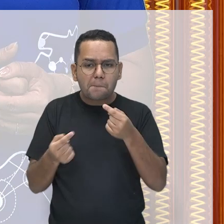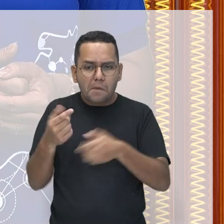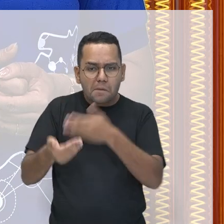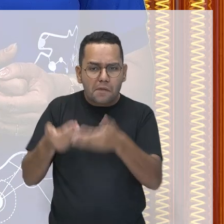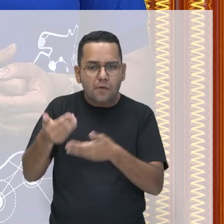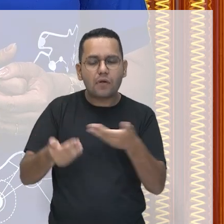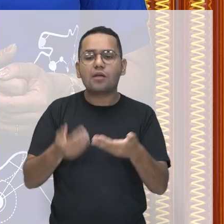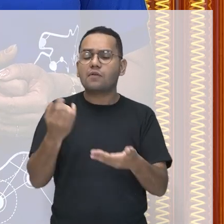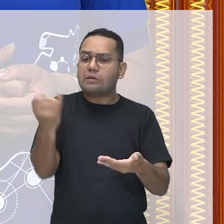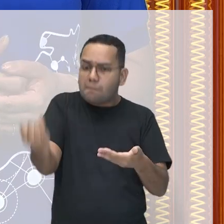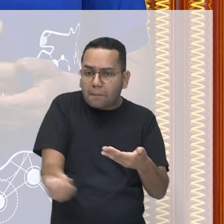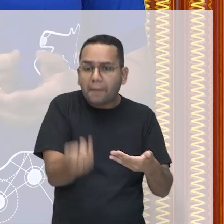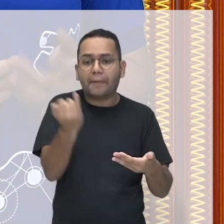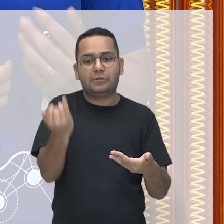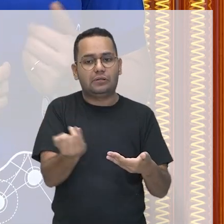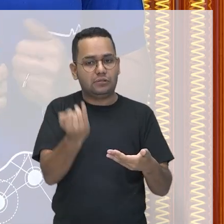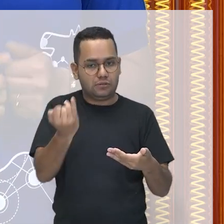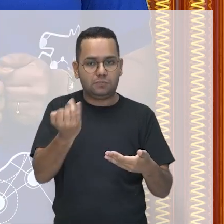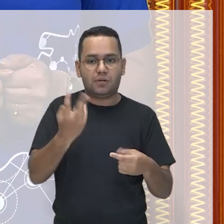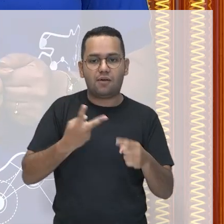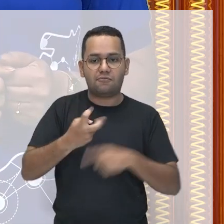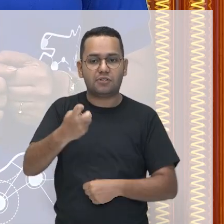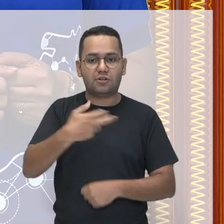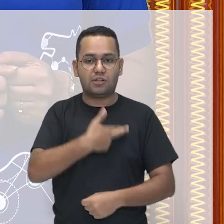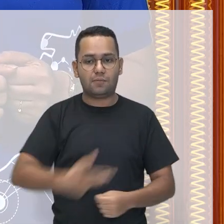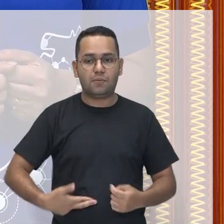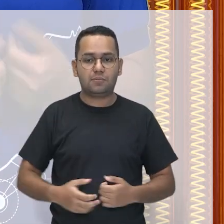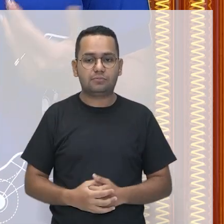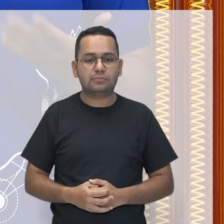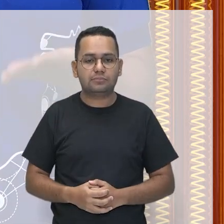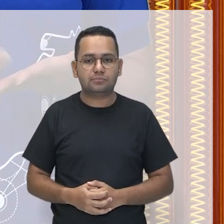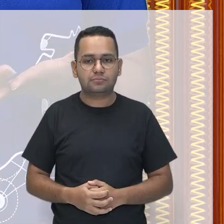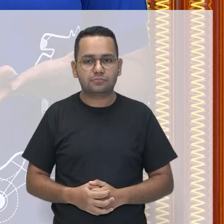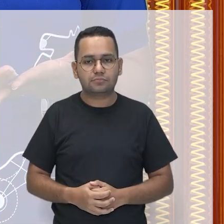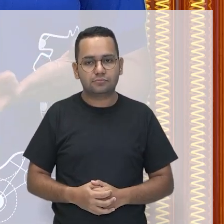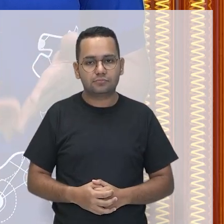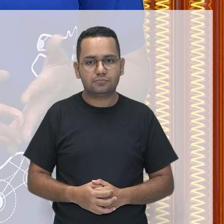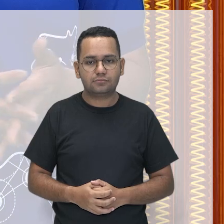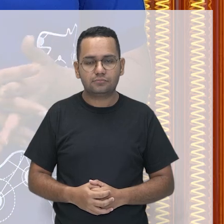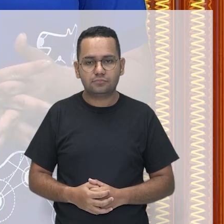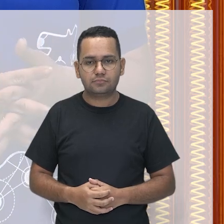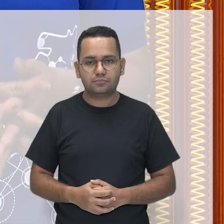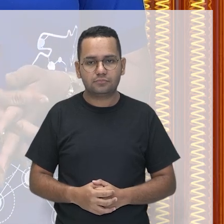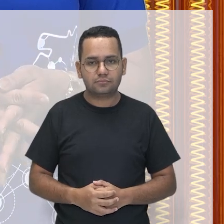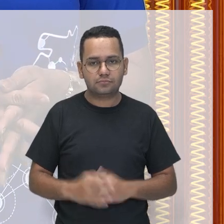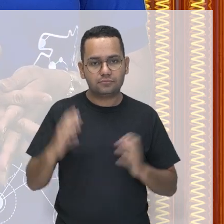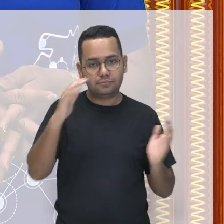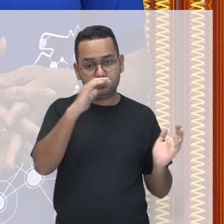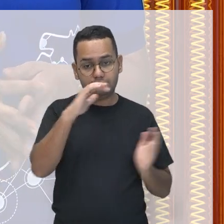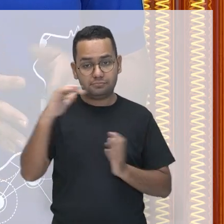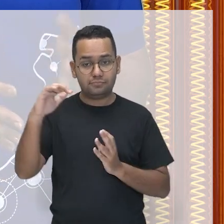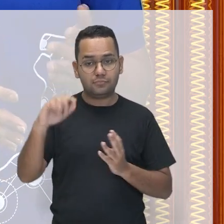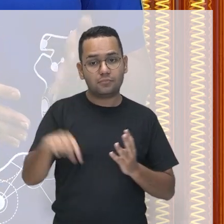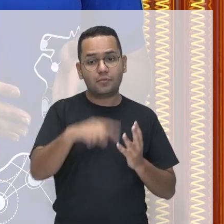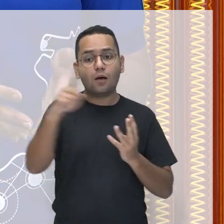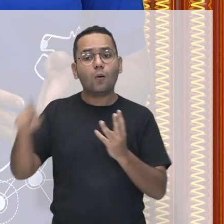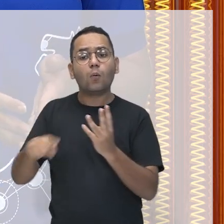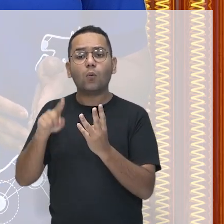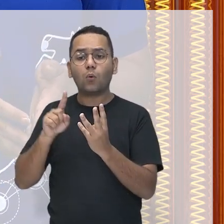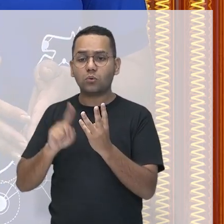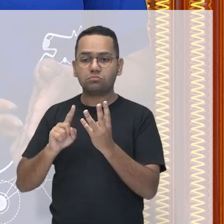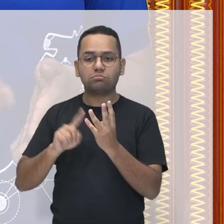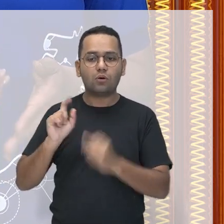da República, ok? O nosso próximo personagem importante nesse movimento foi Rui Barbosa, que